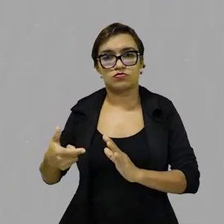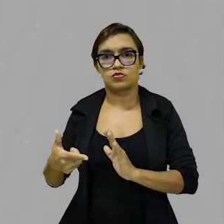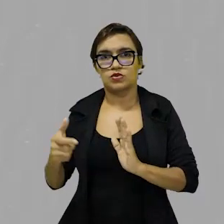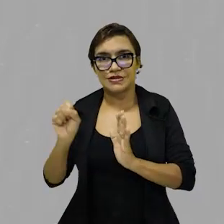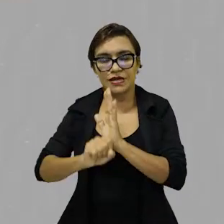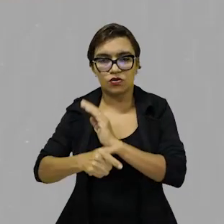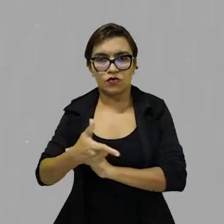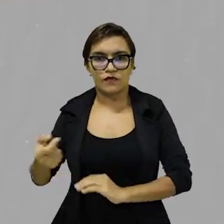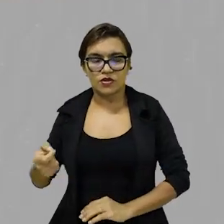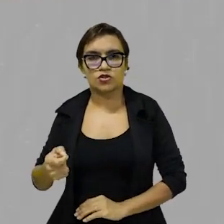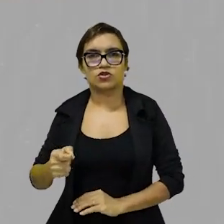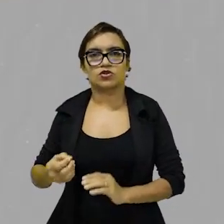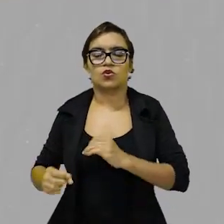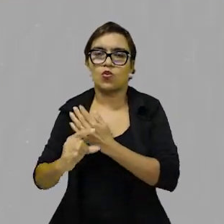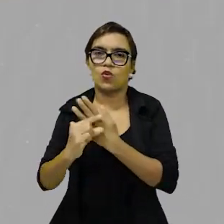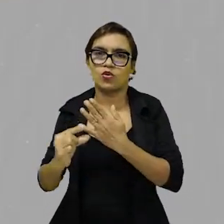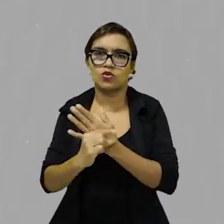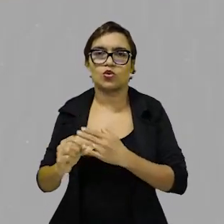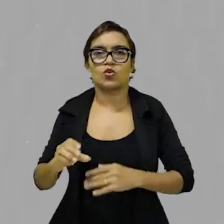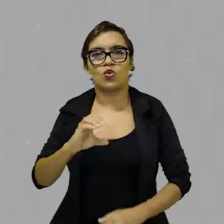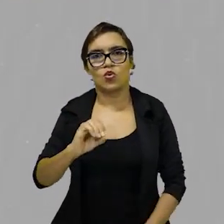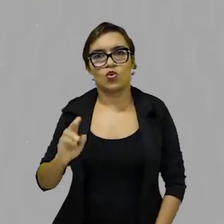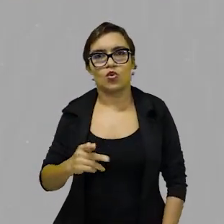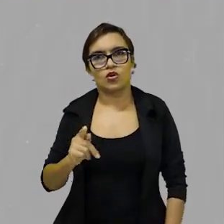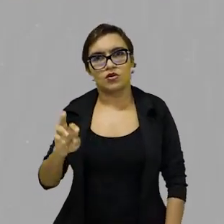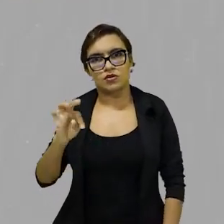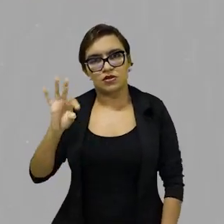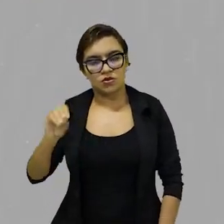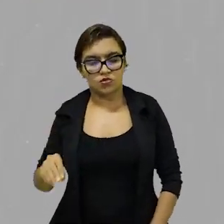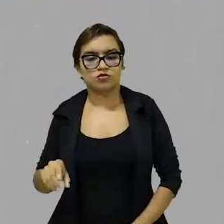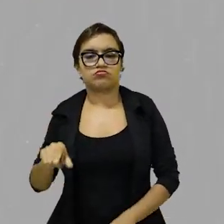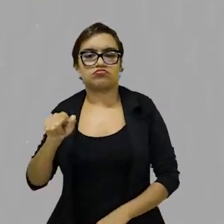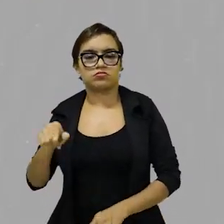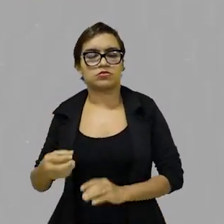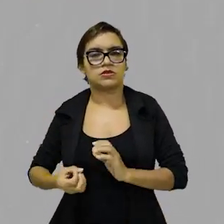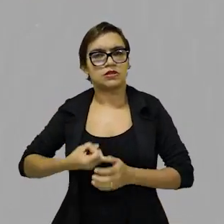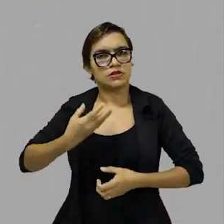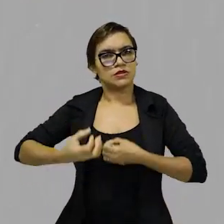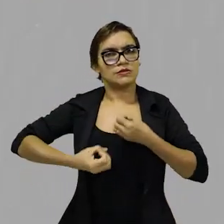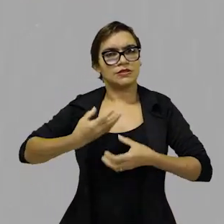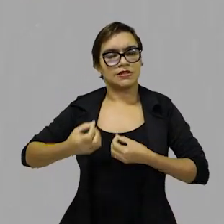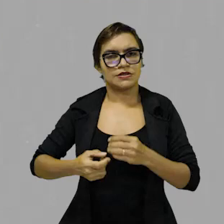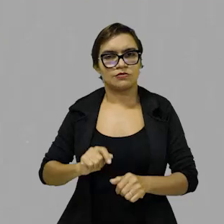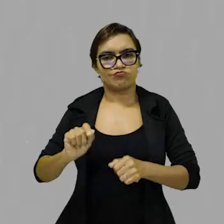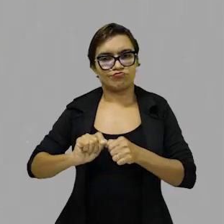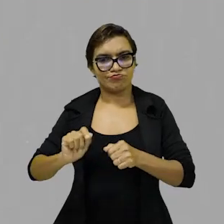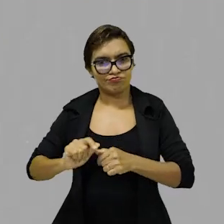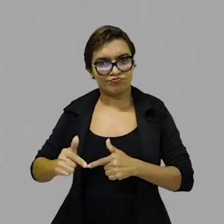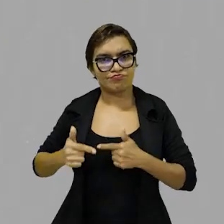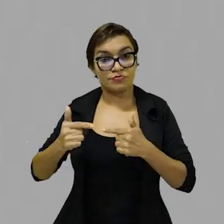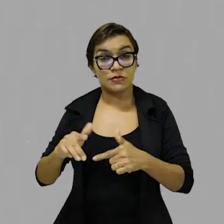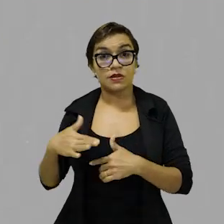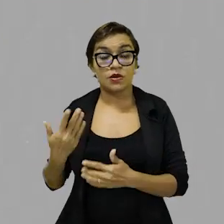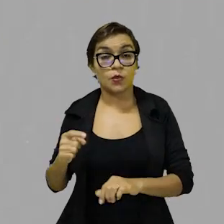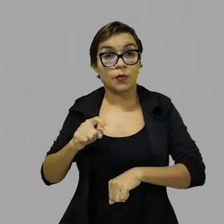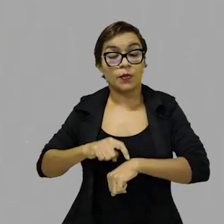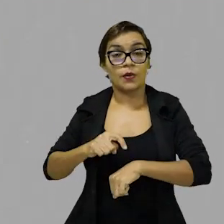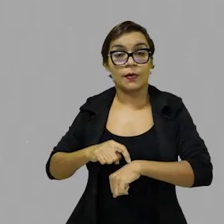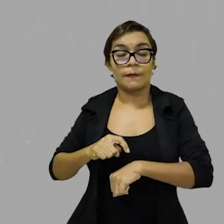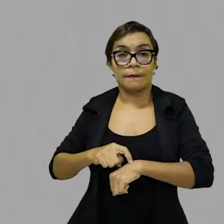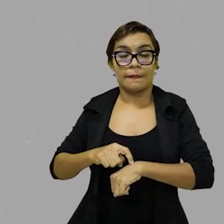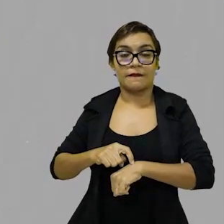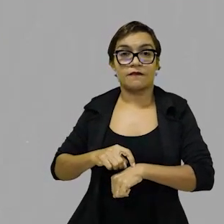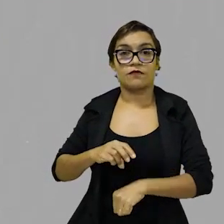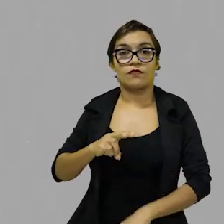autor do Grito, para inspiração e produção. Então, essa situação do Van